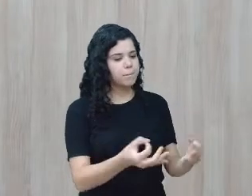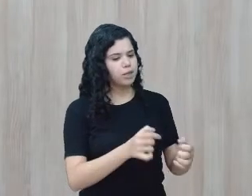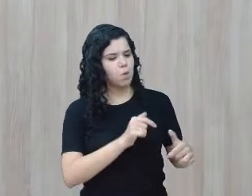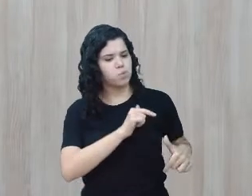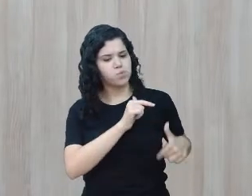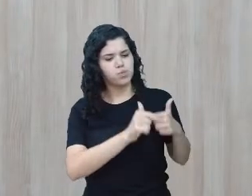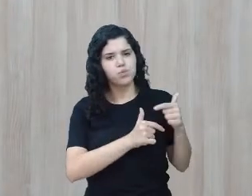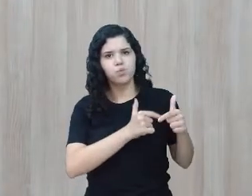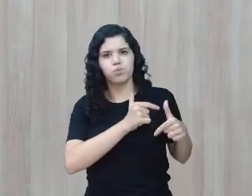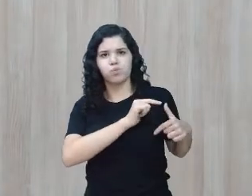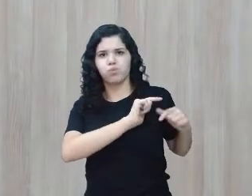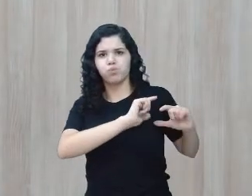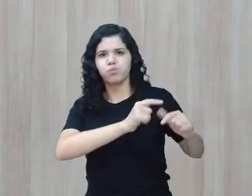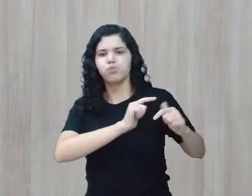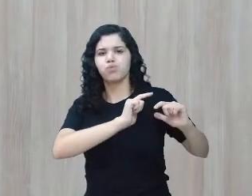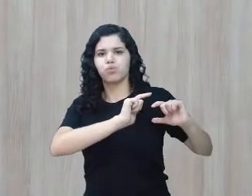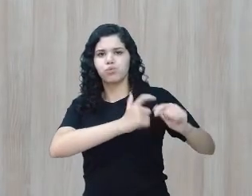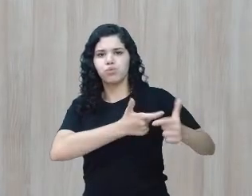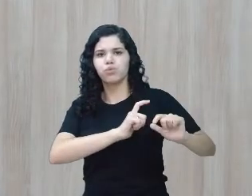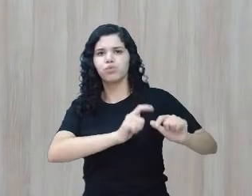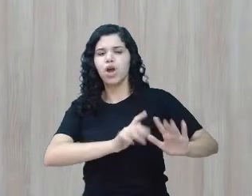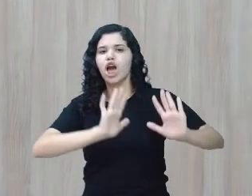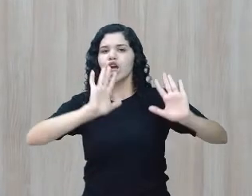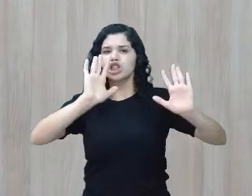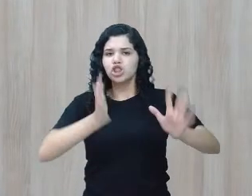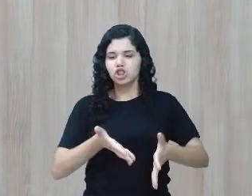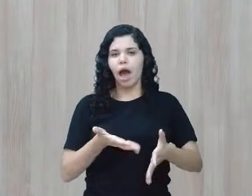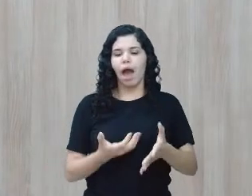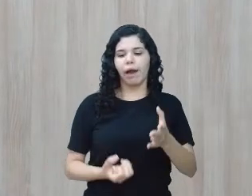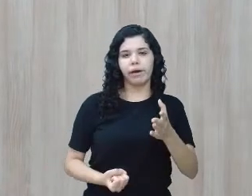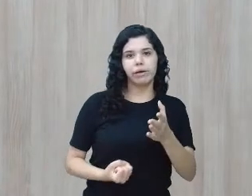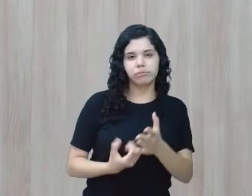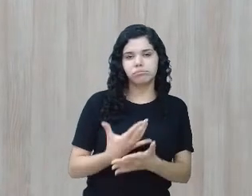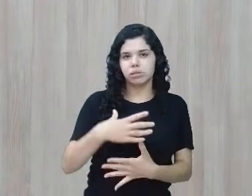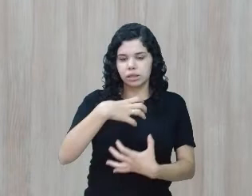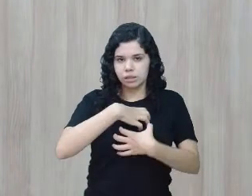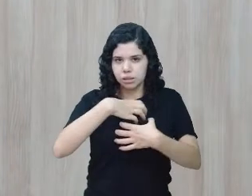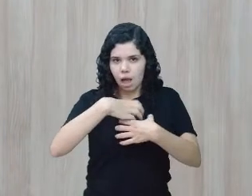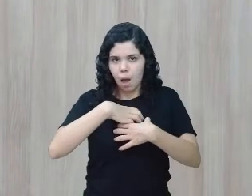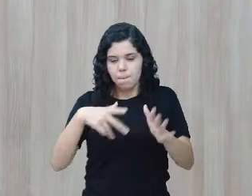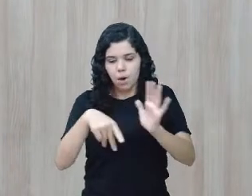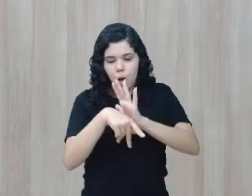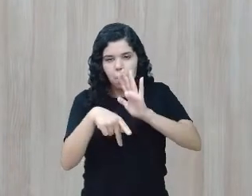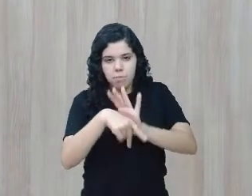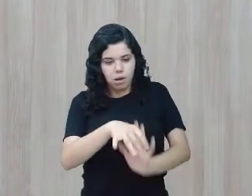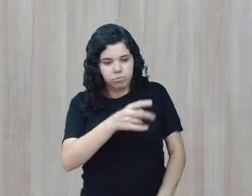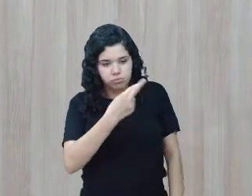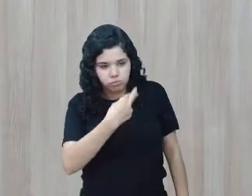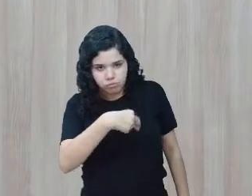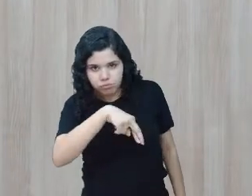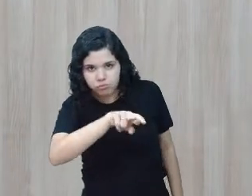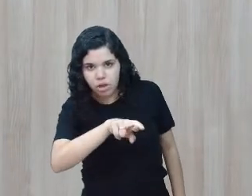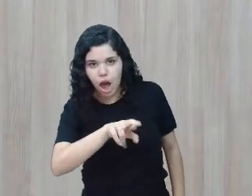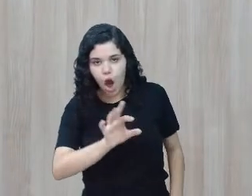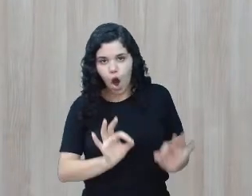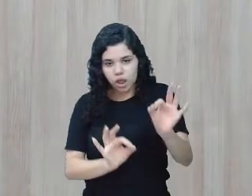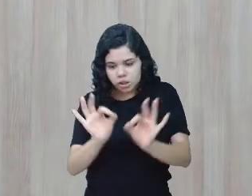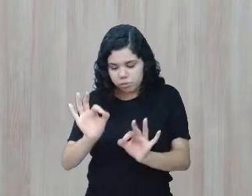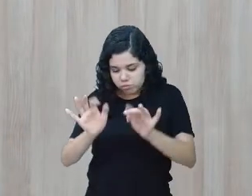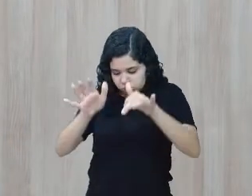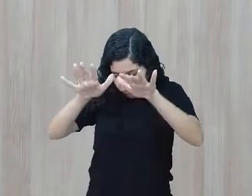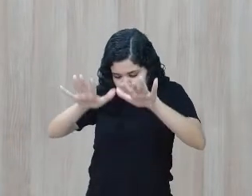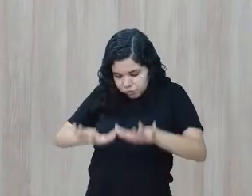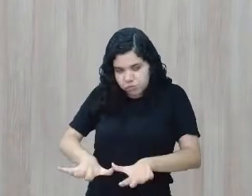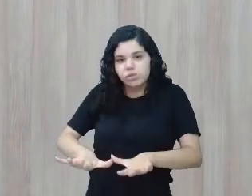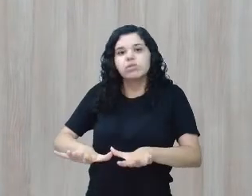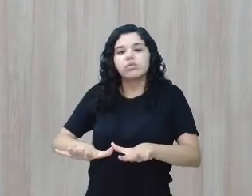vivendo, iam começando a ter a sua religiosidade, começaram a se estabelecer, a